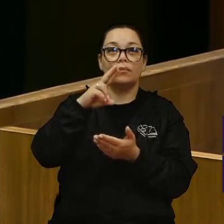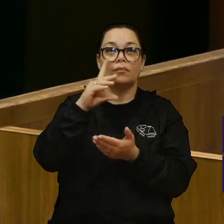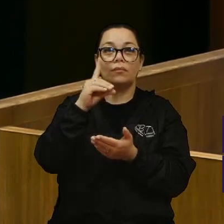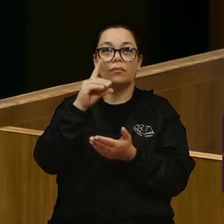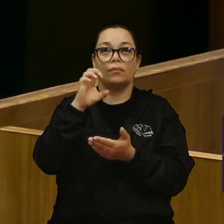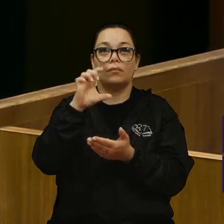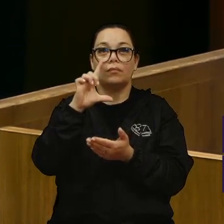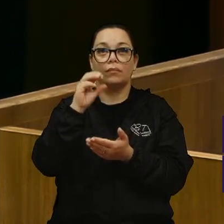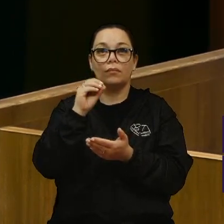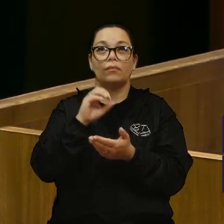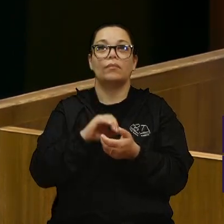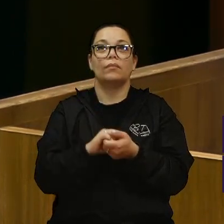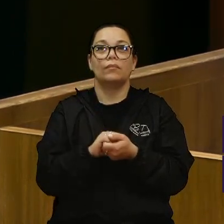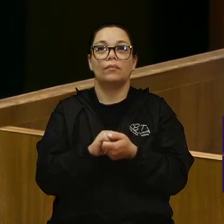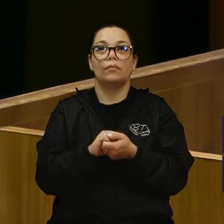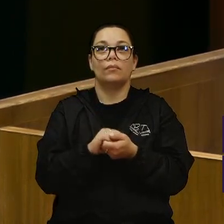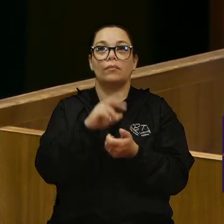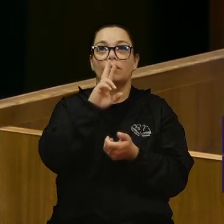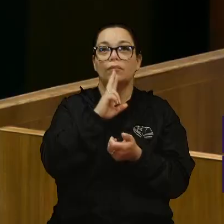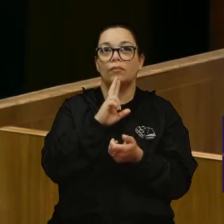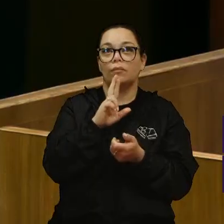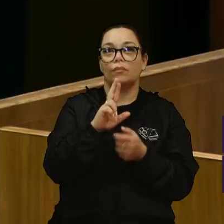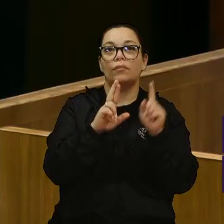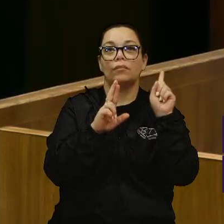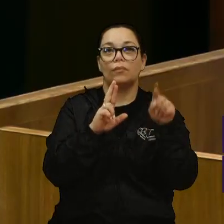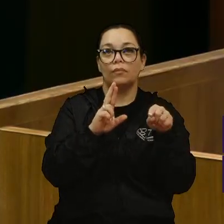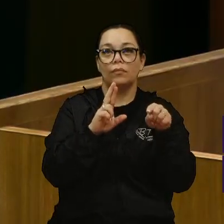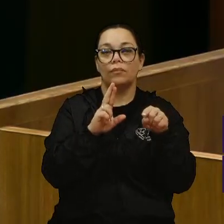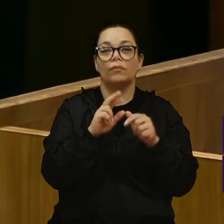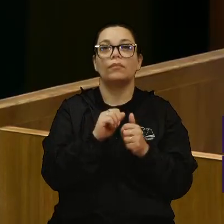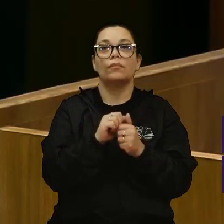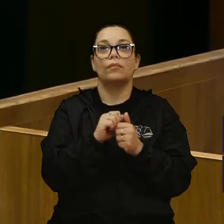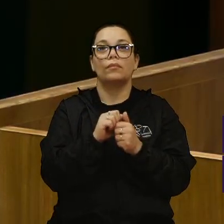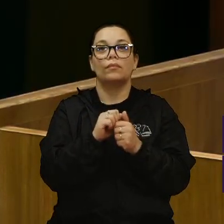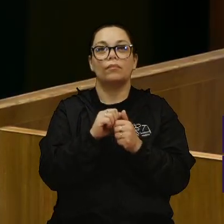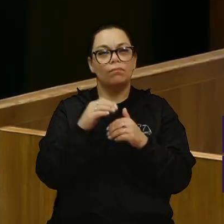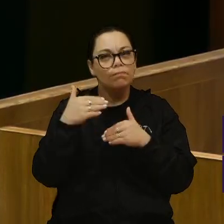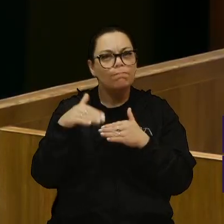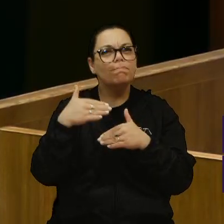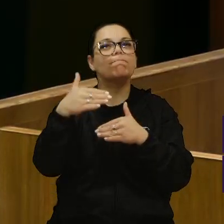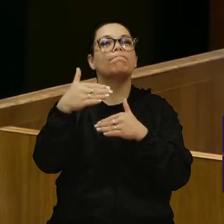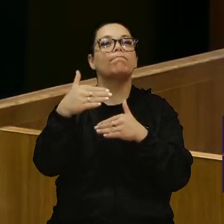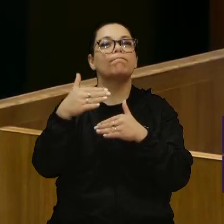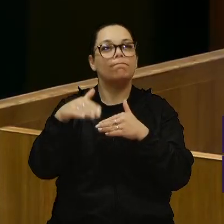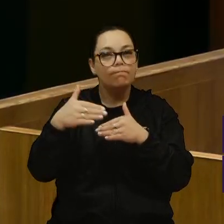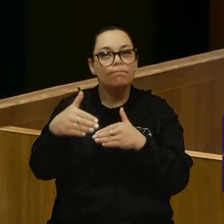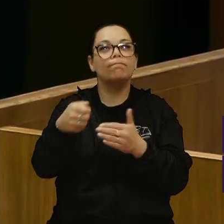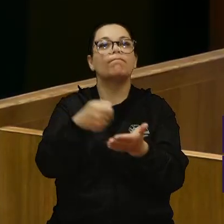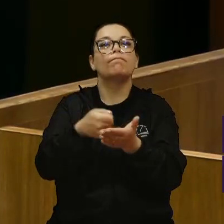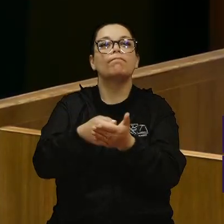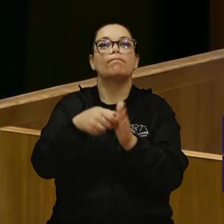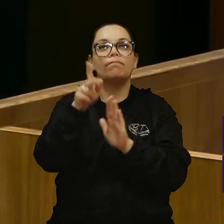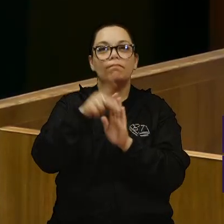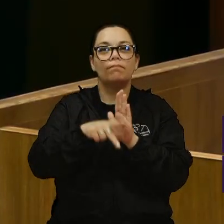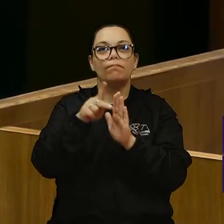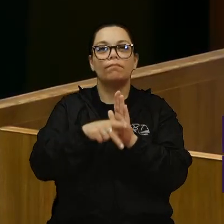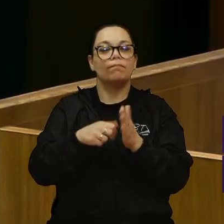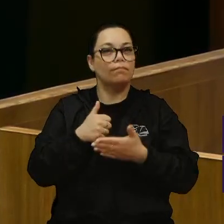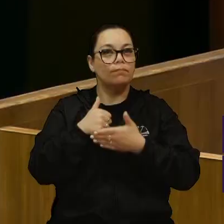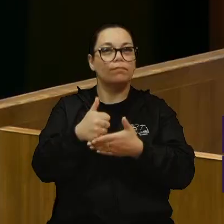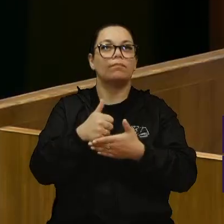Sempre. A resposta dele é sempre: Camardelo, avante, leve à frente seu projeto, tem total